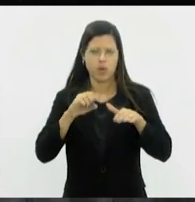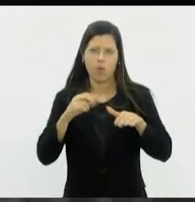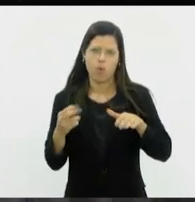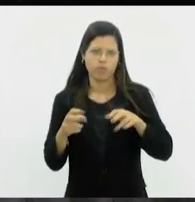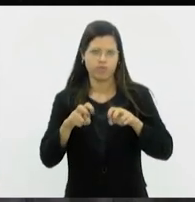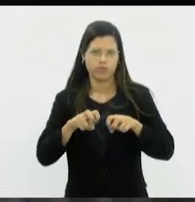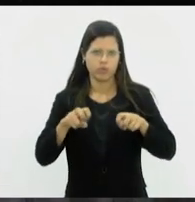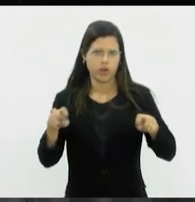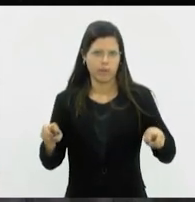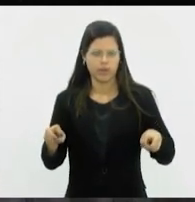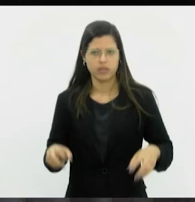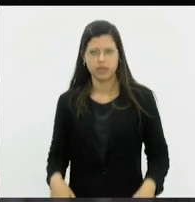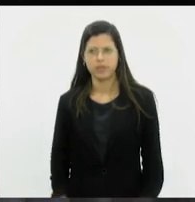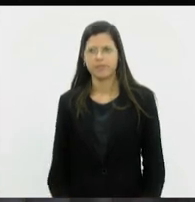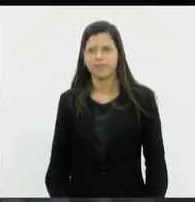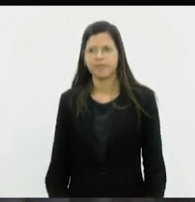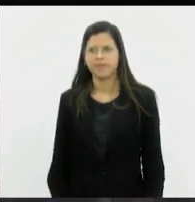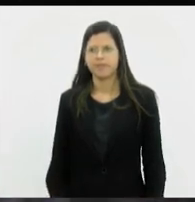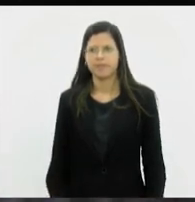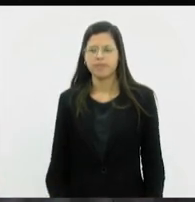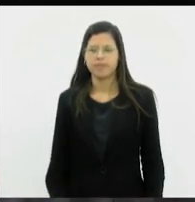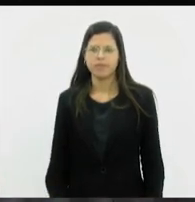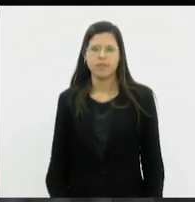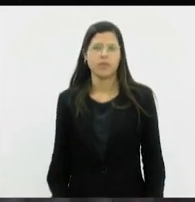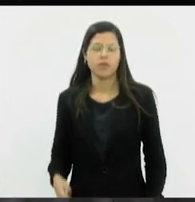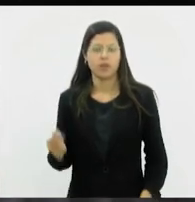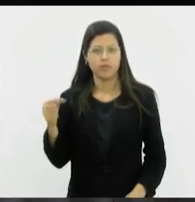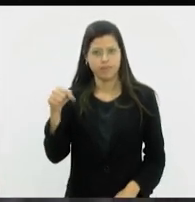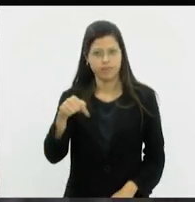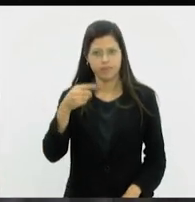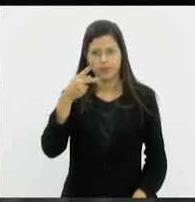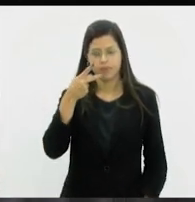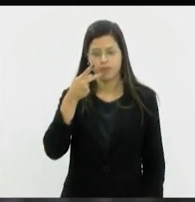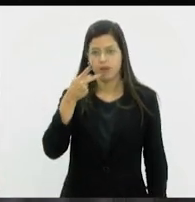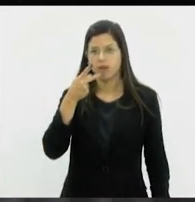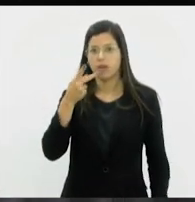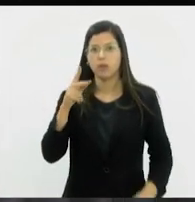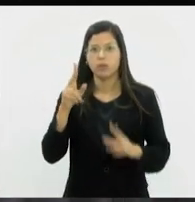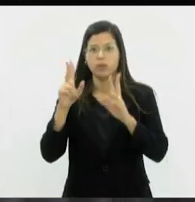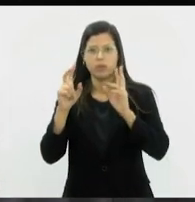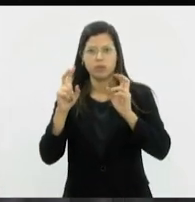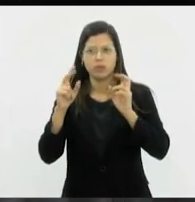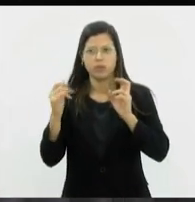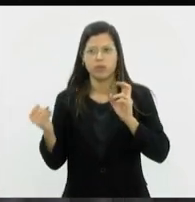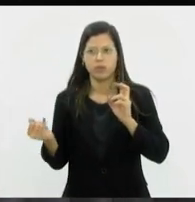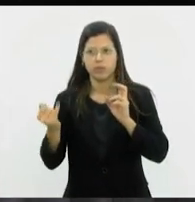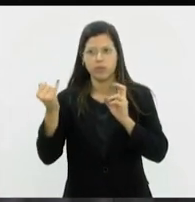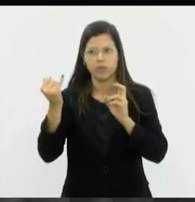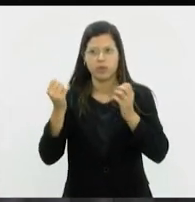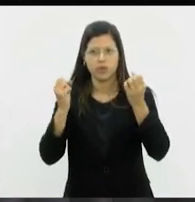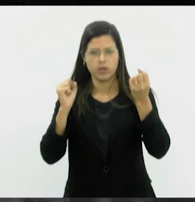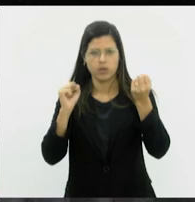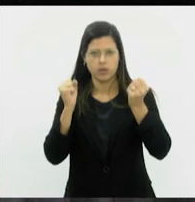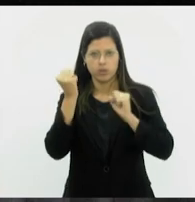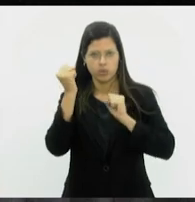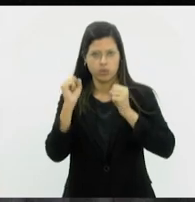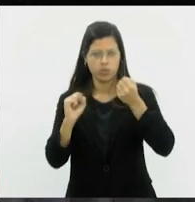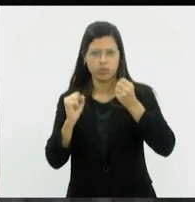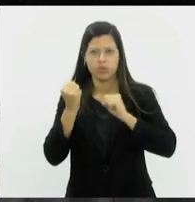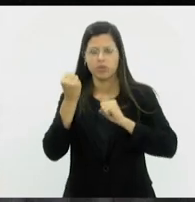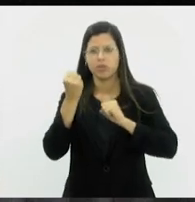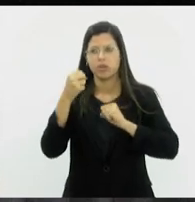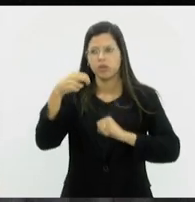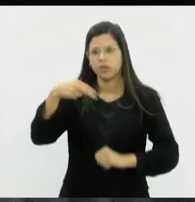gabinetes, eu venho aqui hoje falar sobre a importância da indústria nuclear